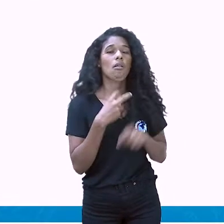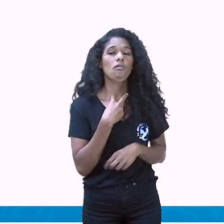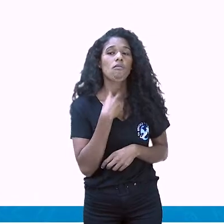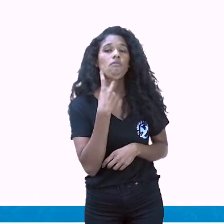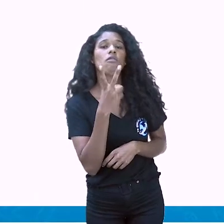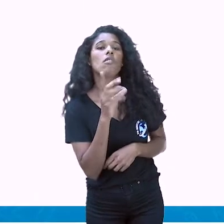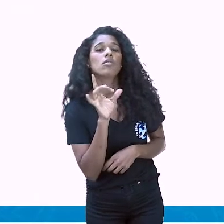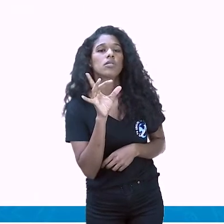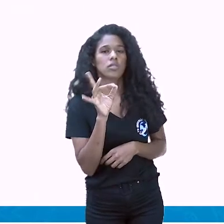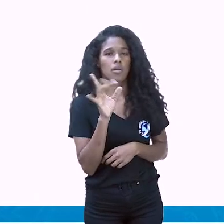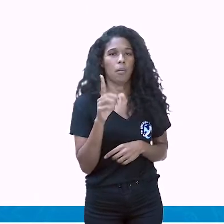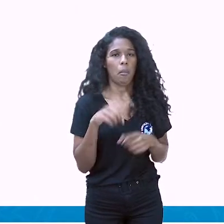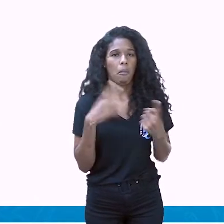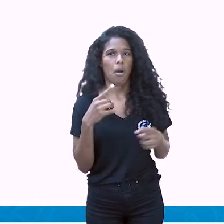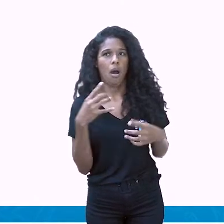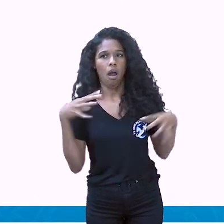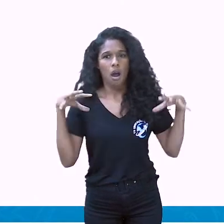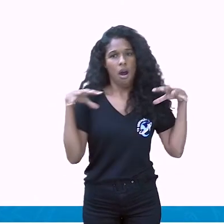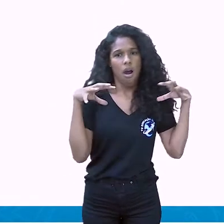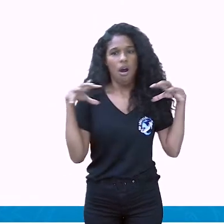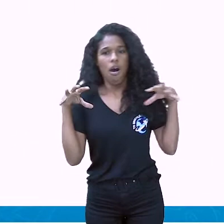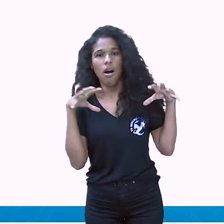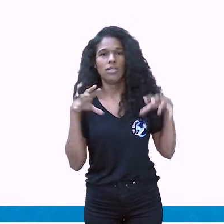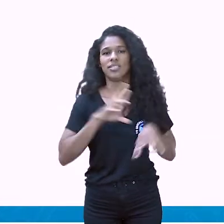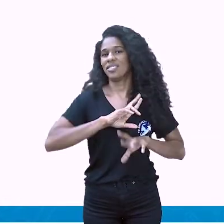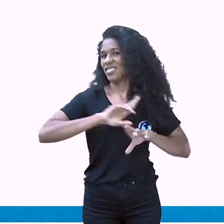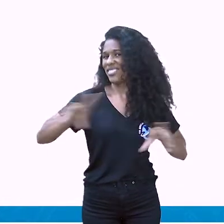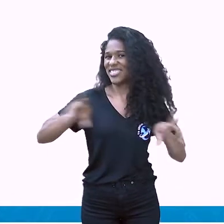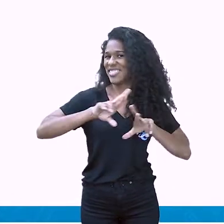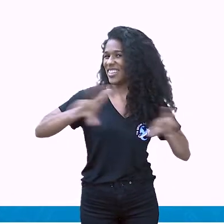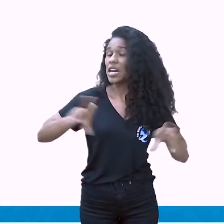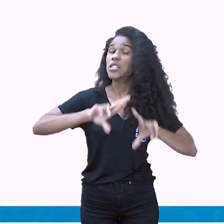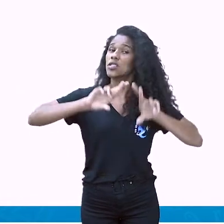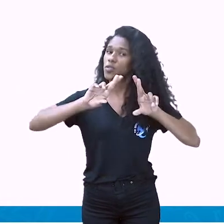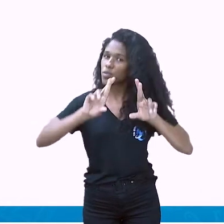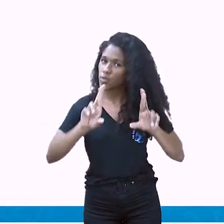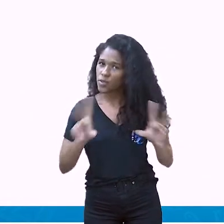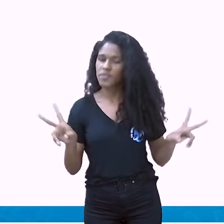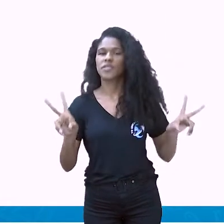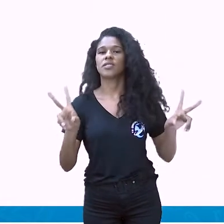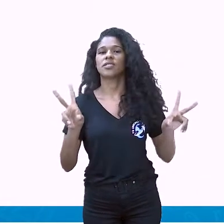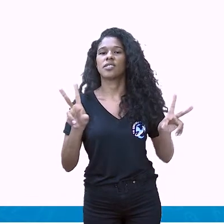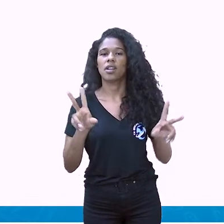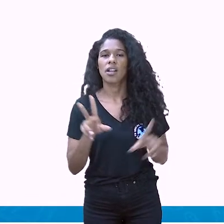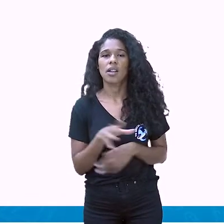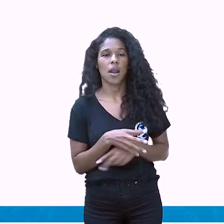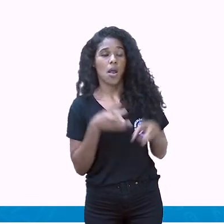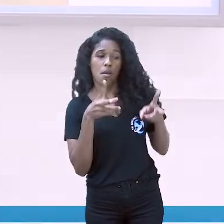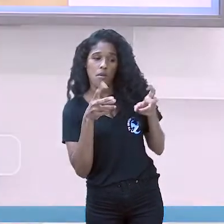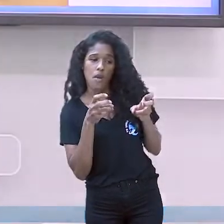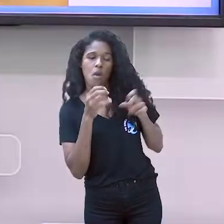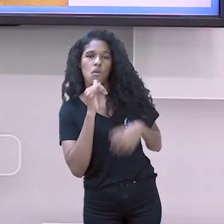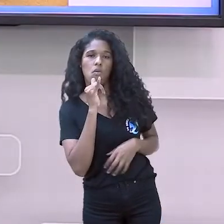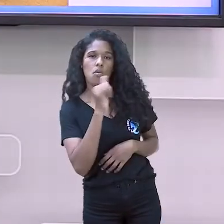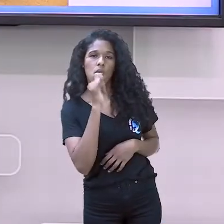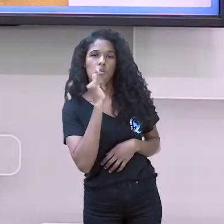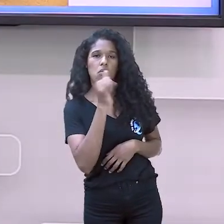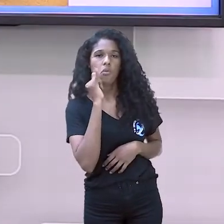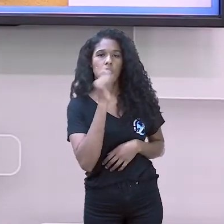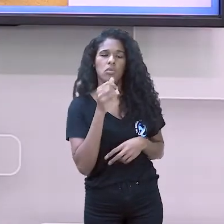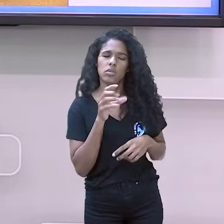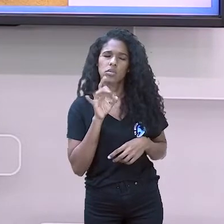Toma cuidado aí. Ele só é aquele que vai contar para nós o que acontece, ele vai narrar a história, só